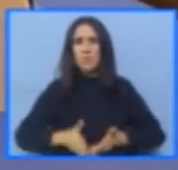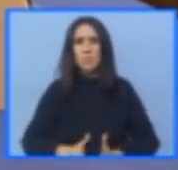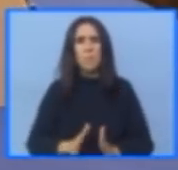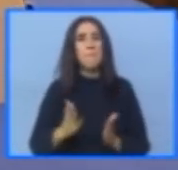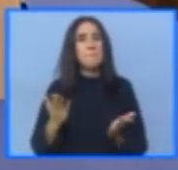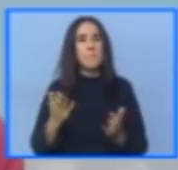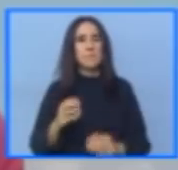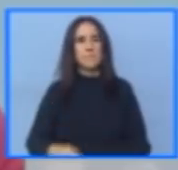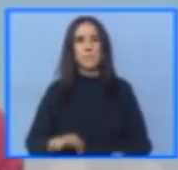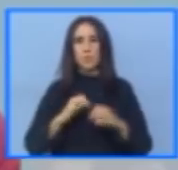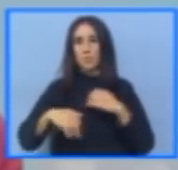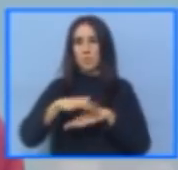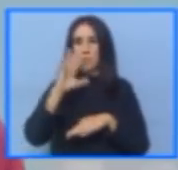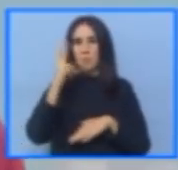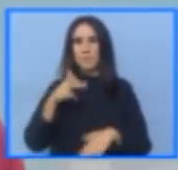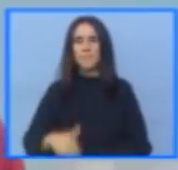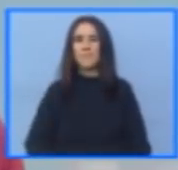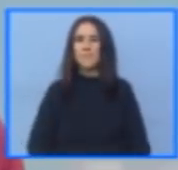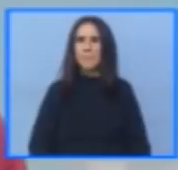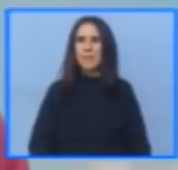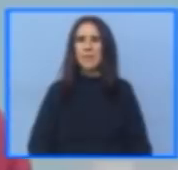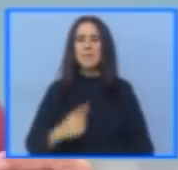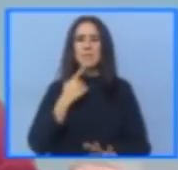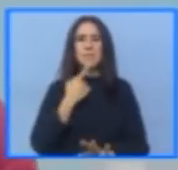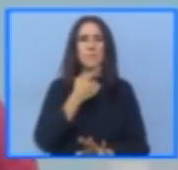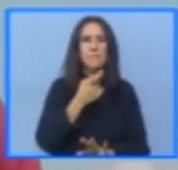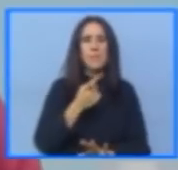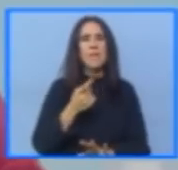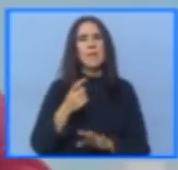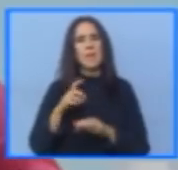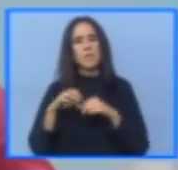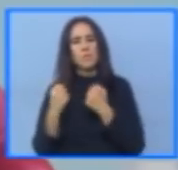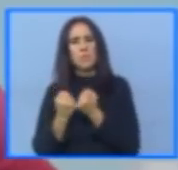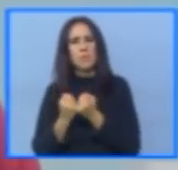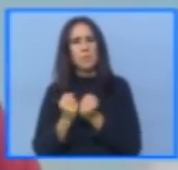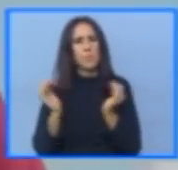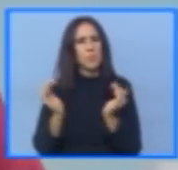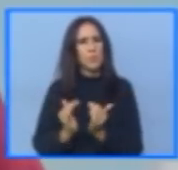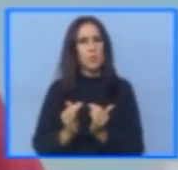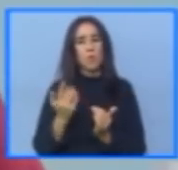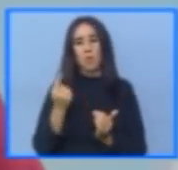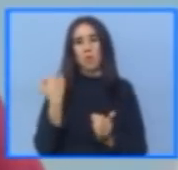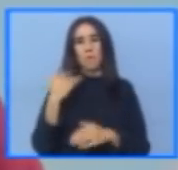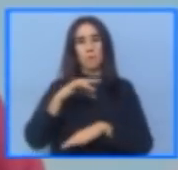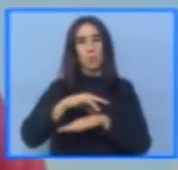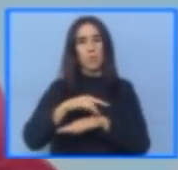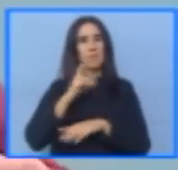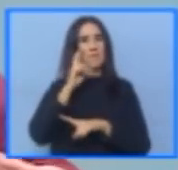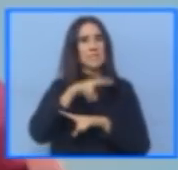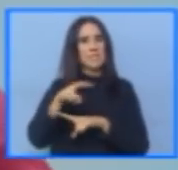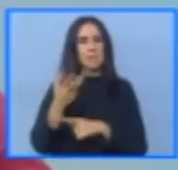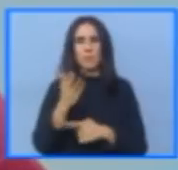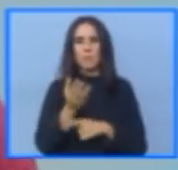perguntarmos é um acontecimento social? É social e às vezes mesmo muito redutor. Eu ainda agora na visita aos doentes, por exemplo,